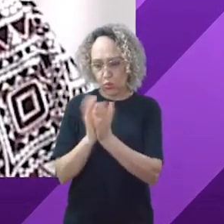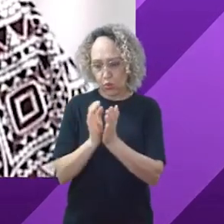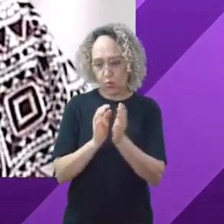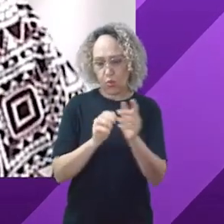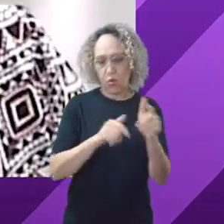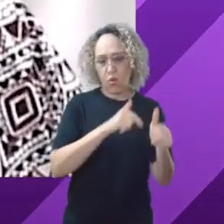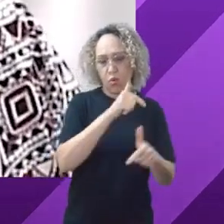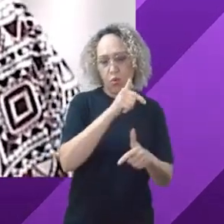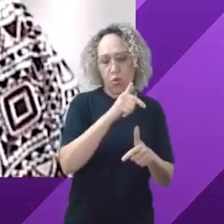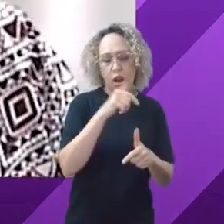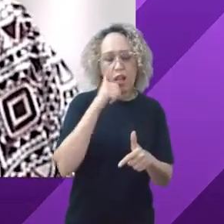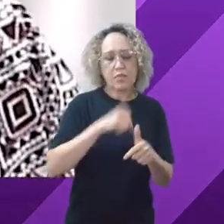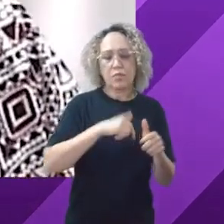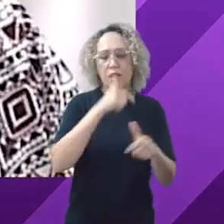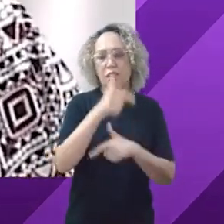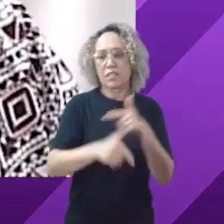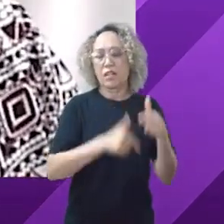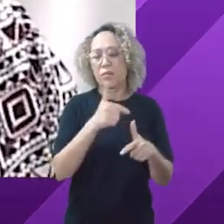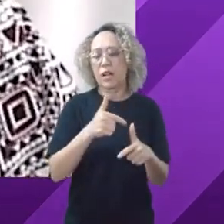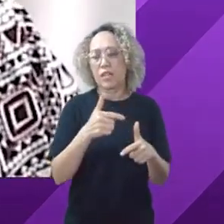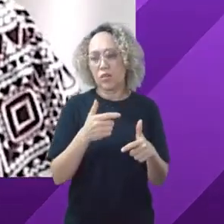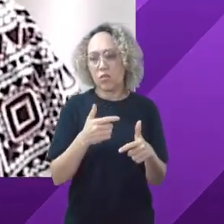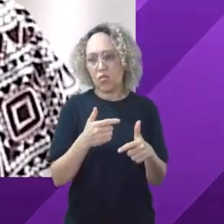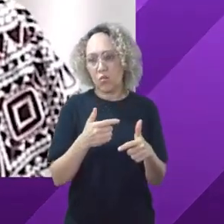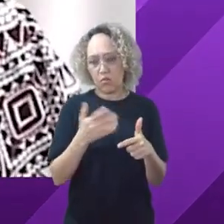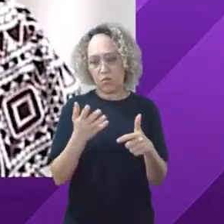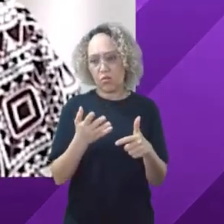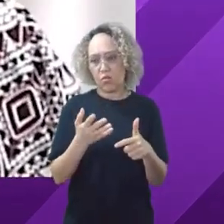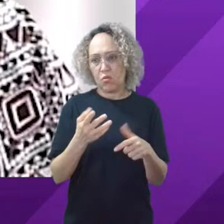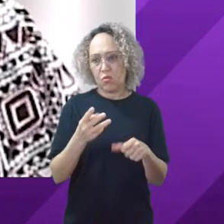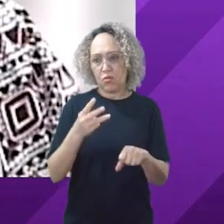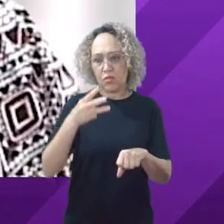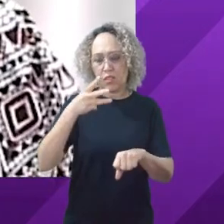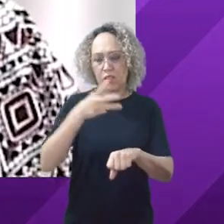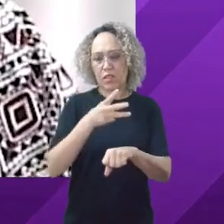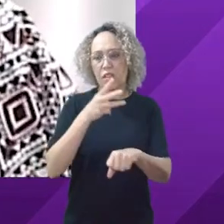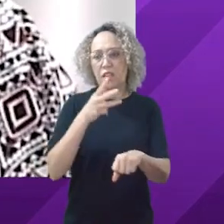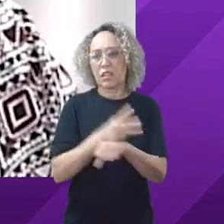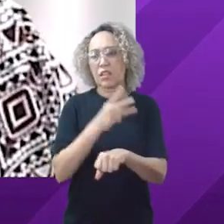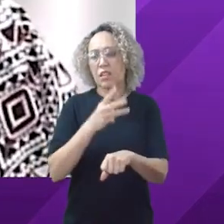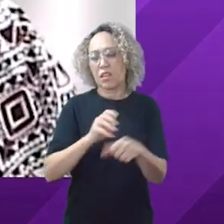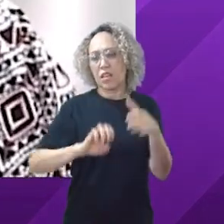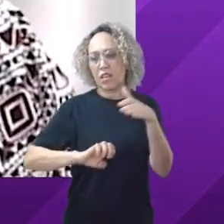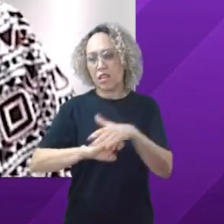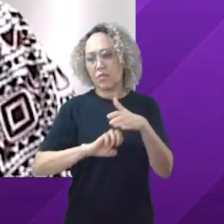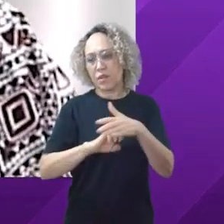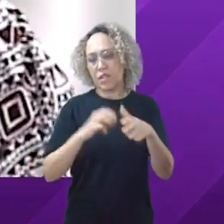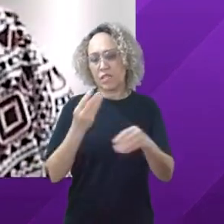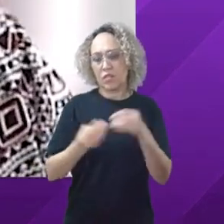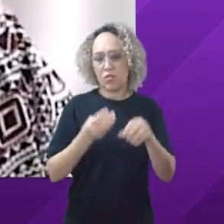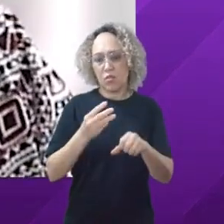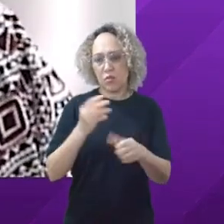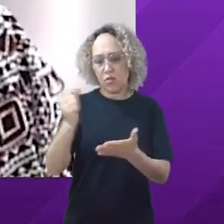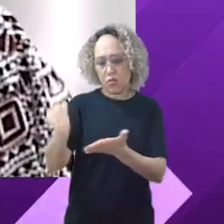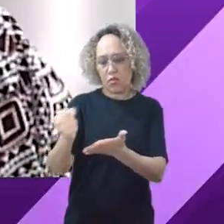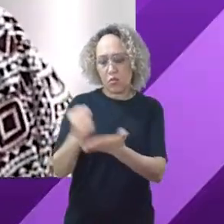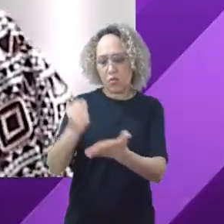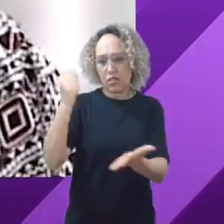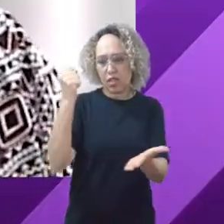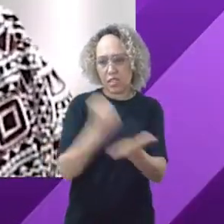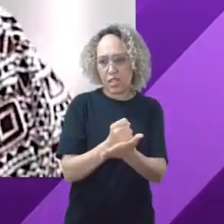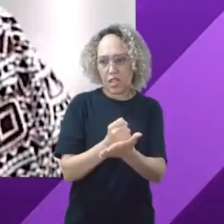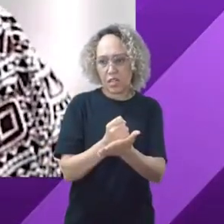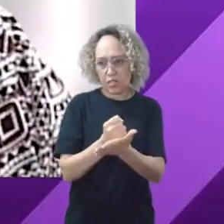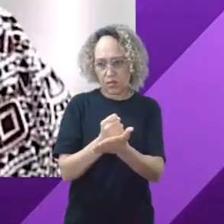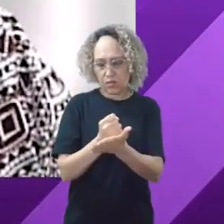mulheres acabam ocupando uma posição mais proeminente entre aqueles que são terceirizados e